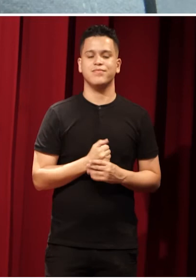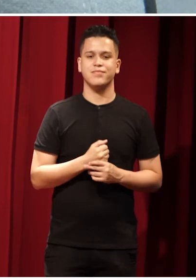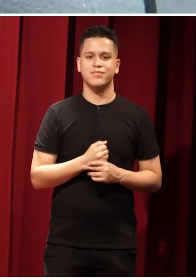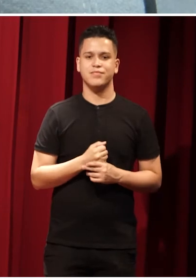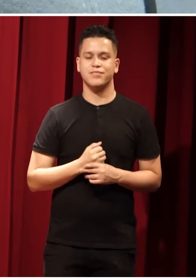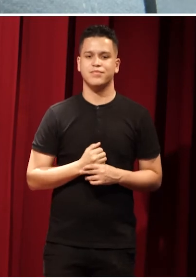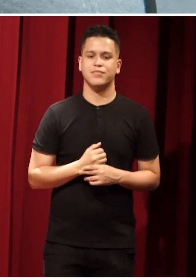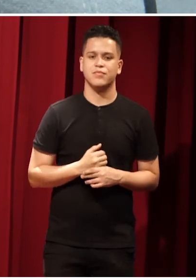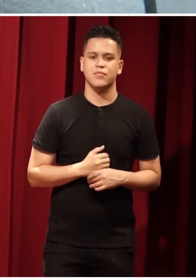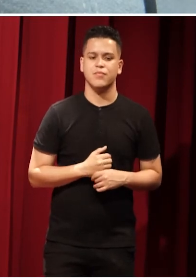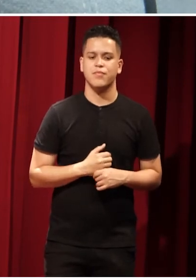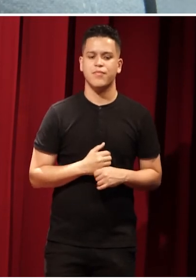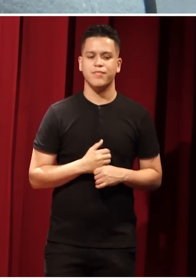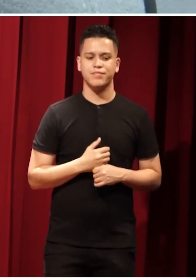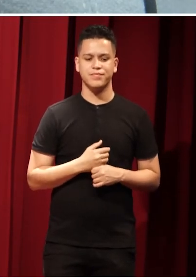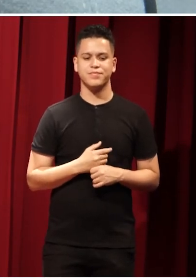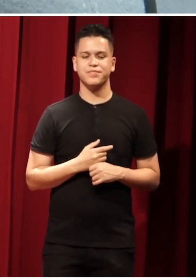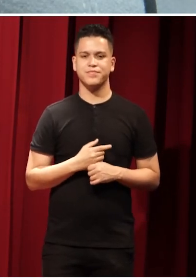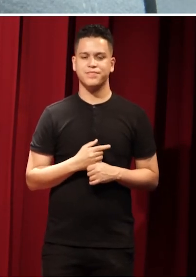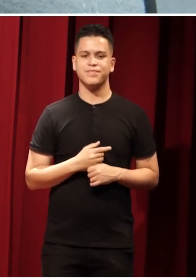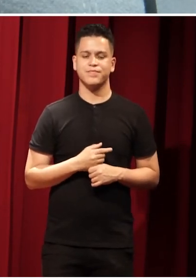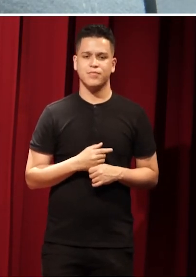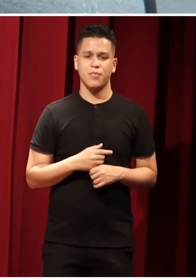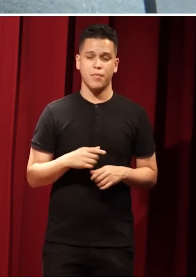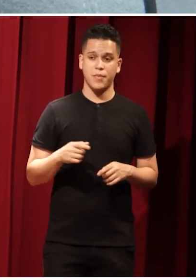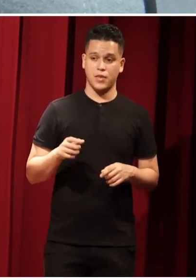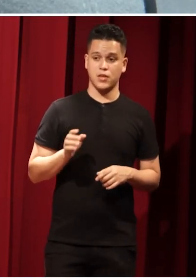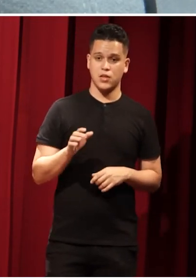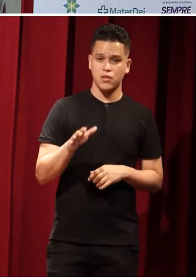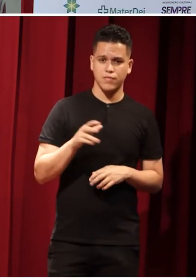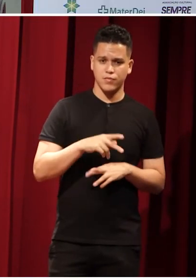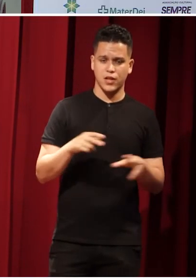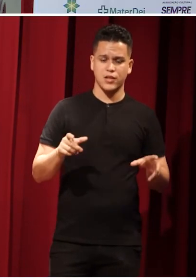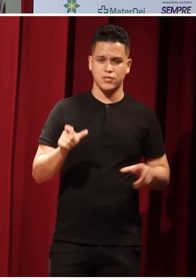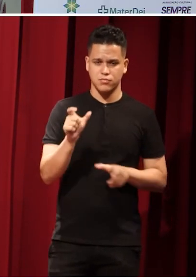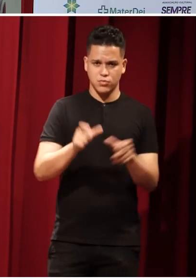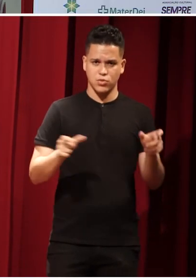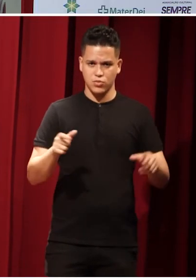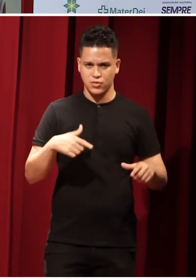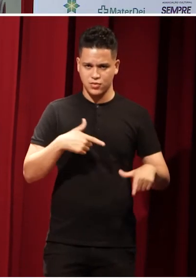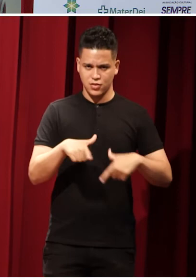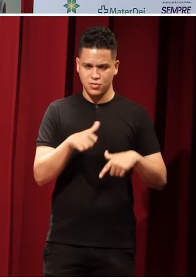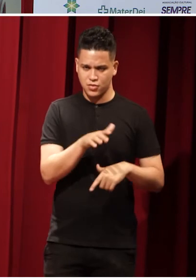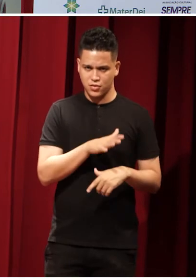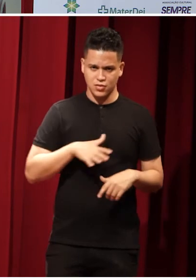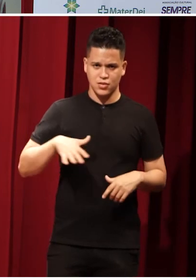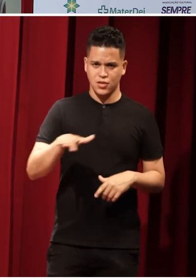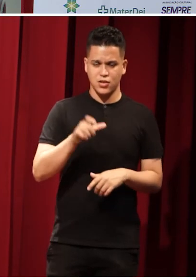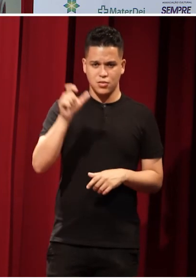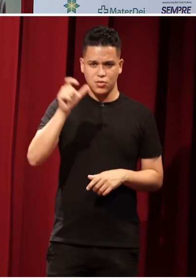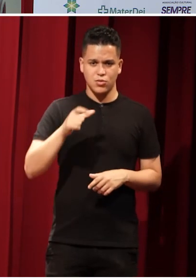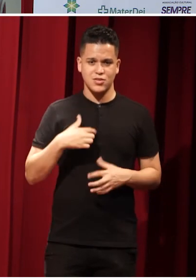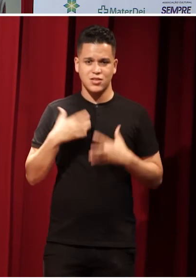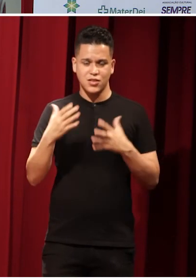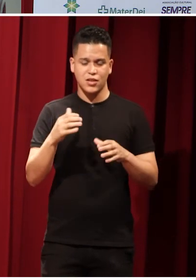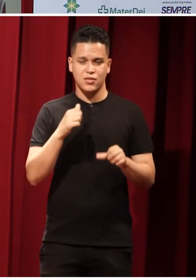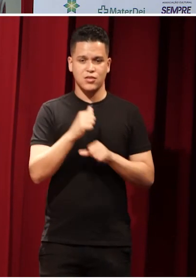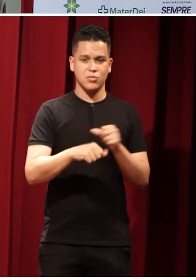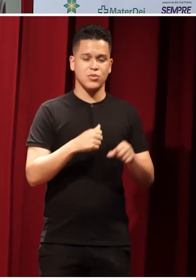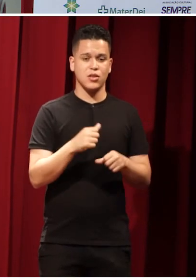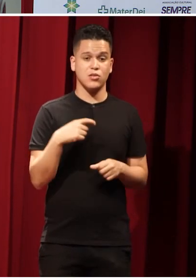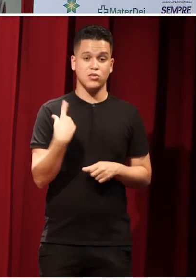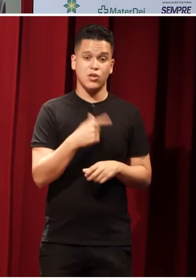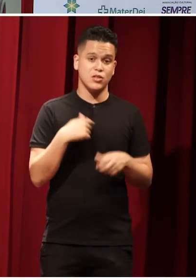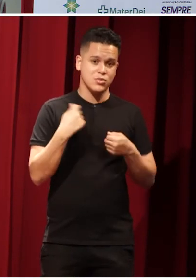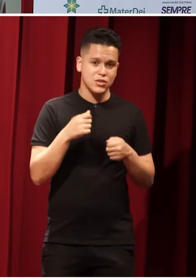atentamente. Dos cientistas sociais, que é o meu caso, e a tarefa dos ativistas, que de certa forma é também o meu caso,